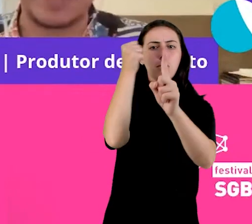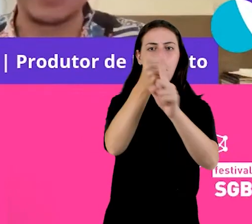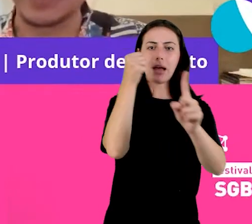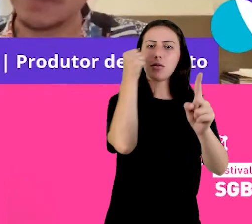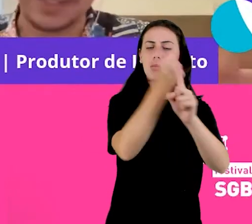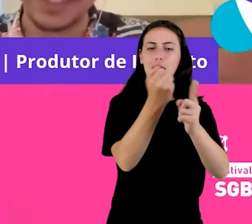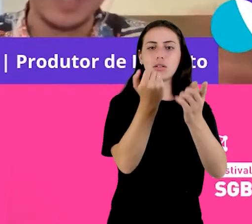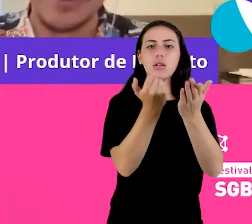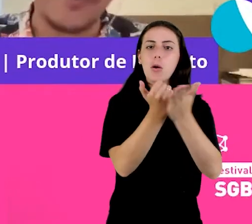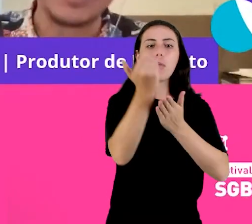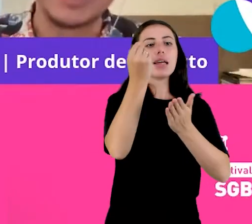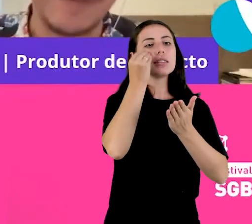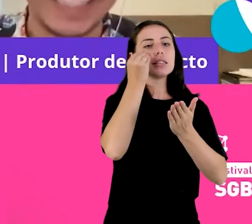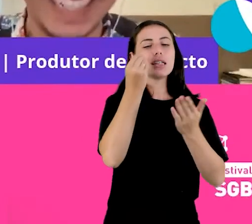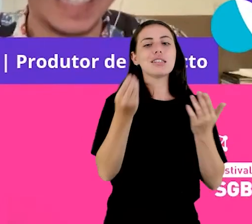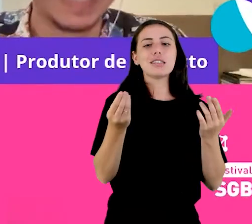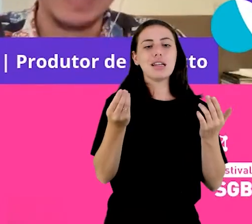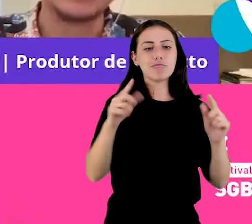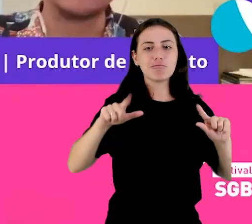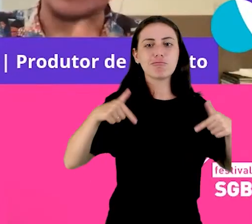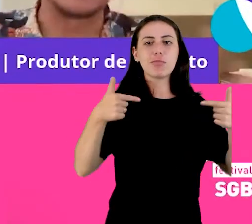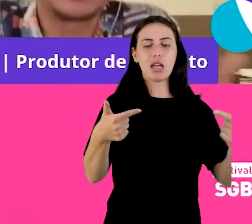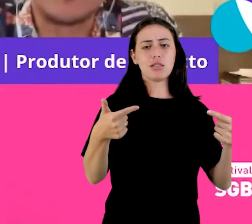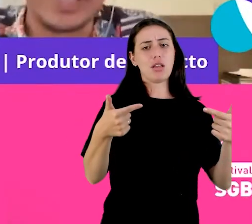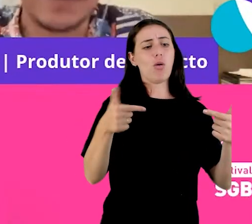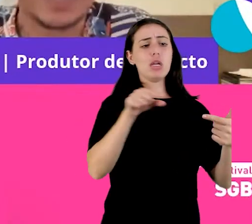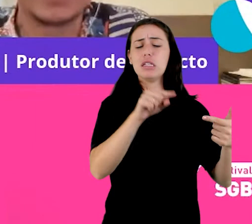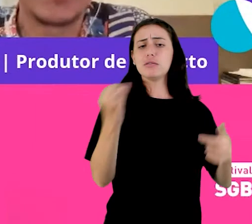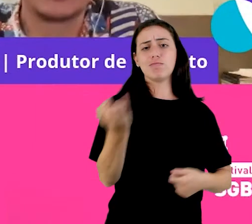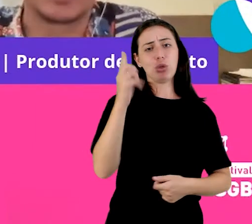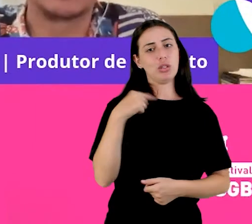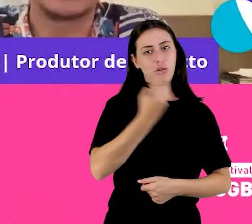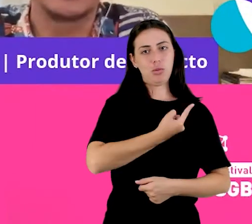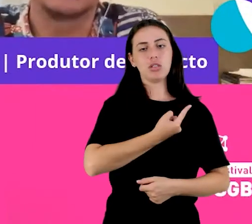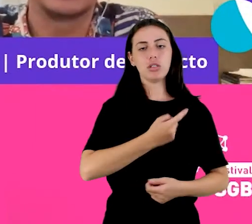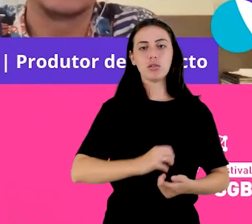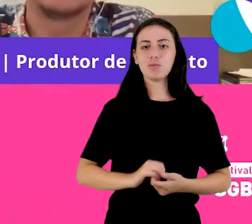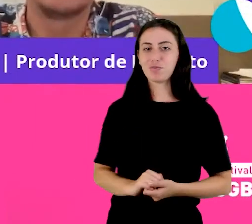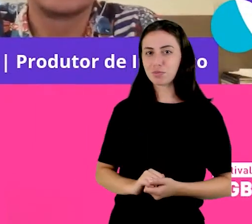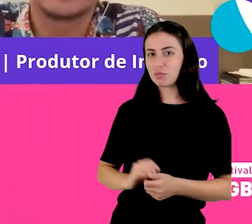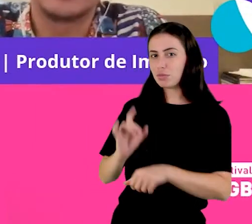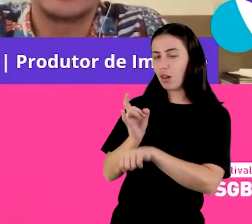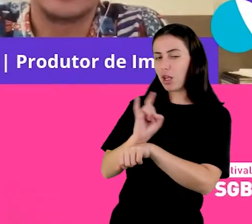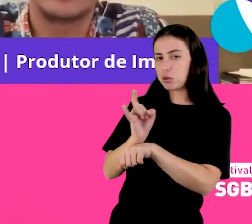fazer impacto, a gente faz impacto onde a gente passa, né? De diversos, são muitas batalhas, são muitos campos que a gente vai atuando, né?